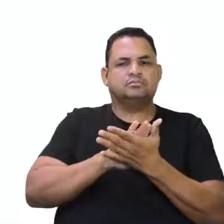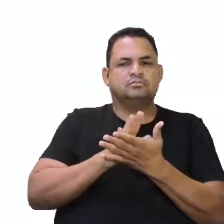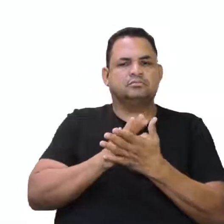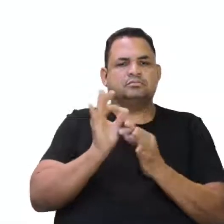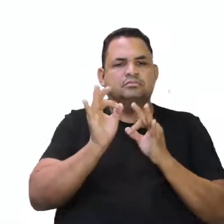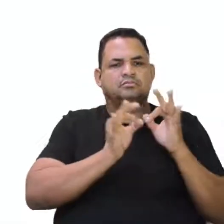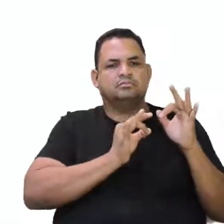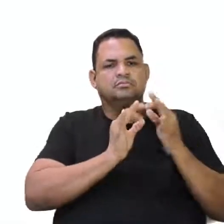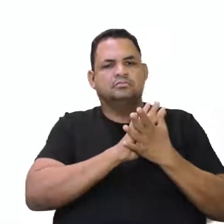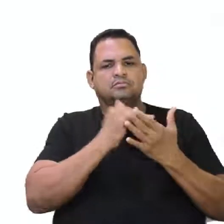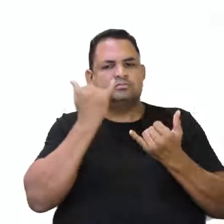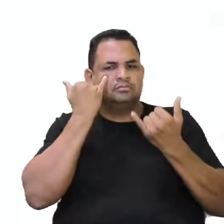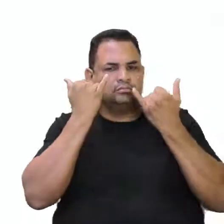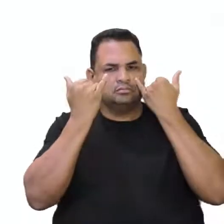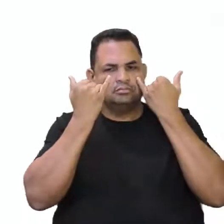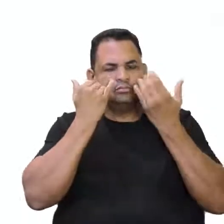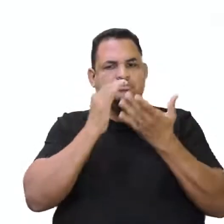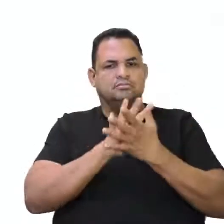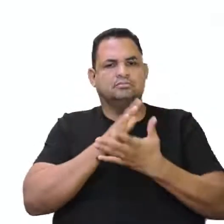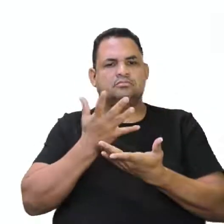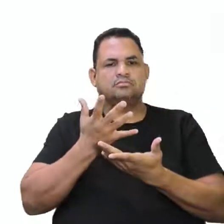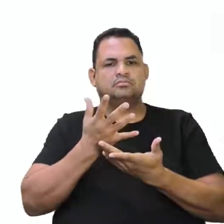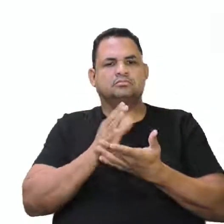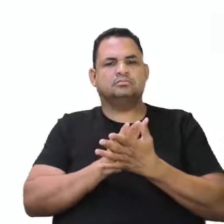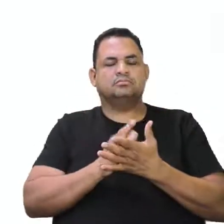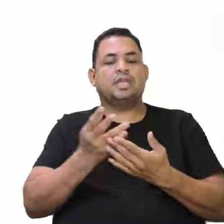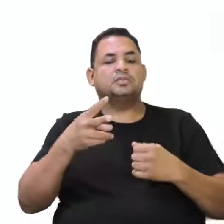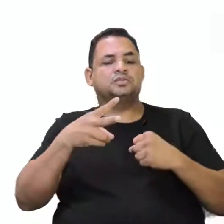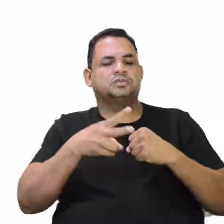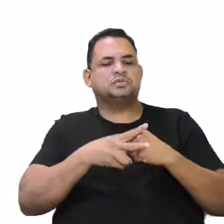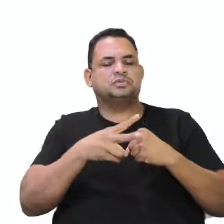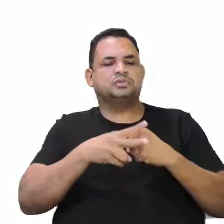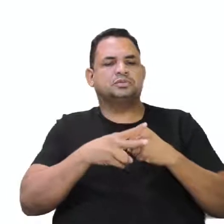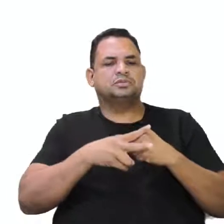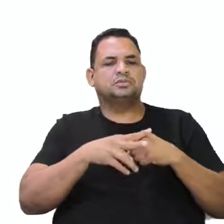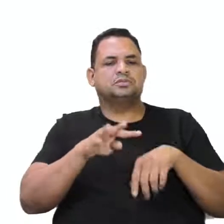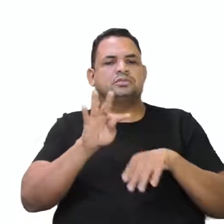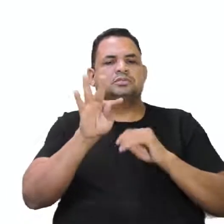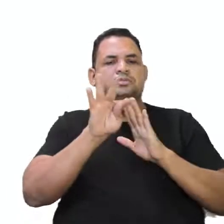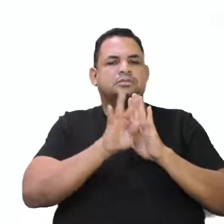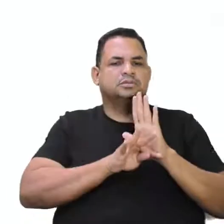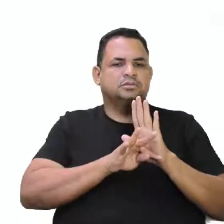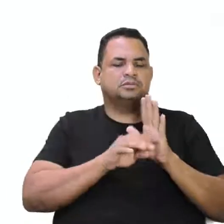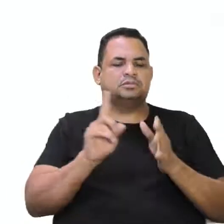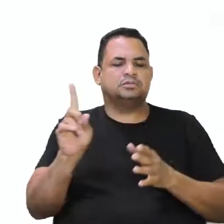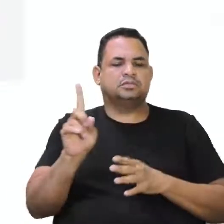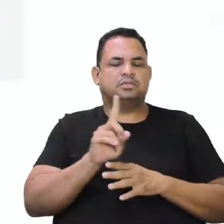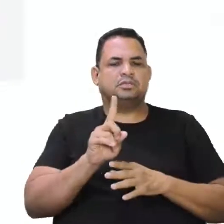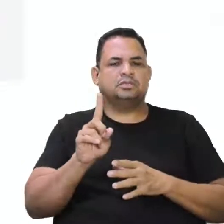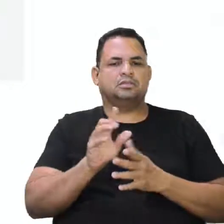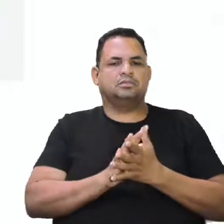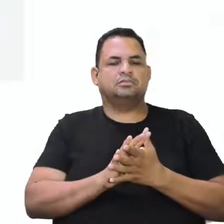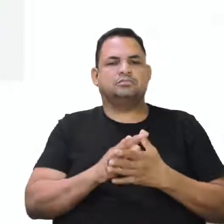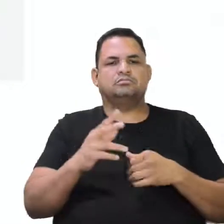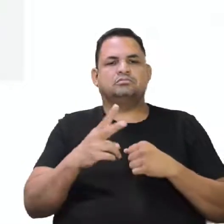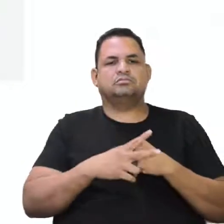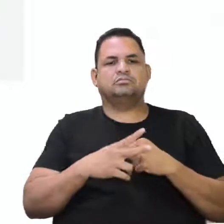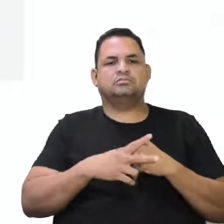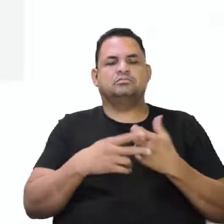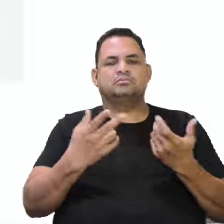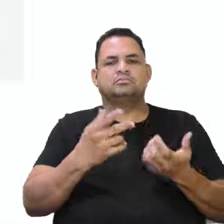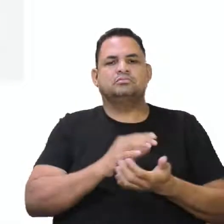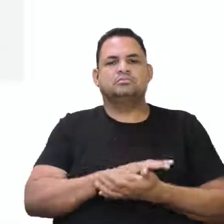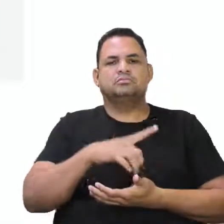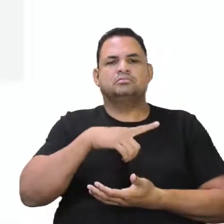interpretar e construir informações, fazendo inferências com textos verbais e não verbais.